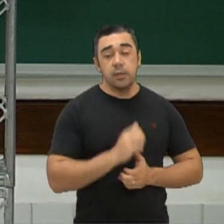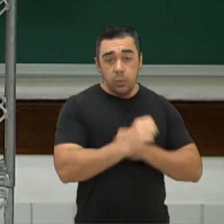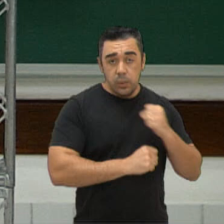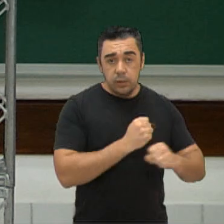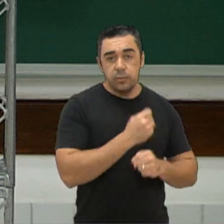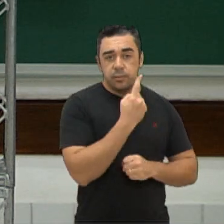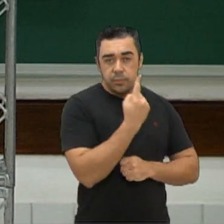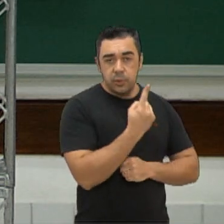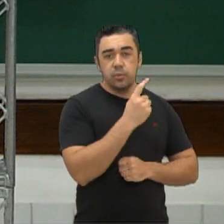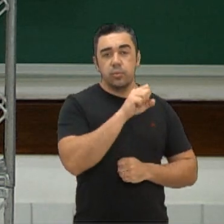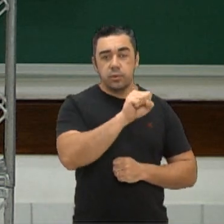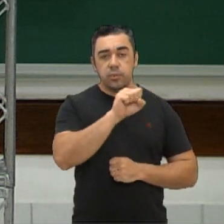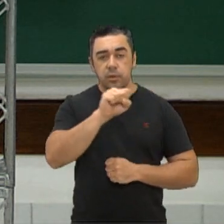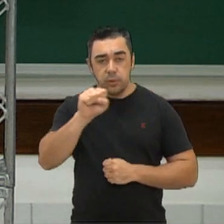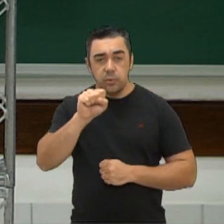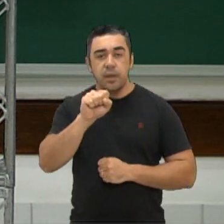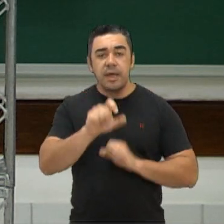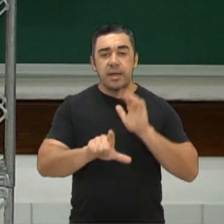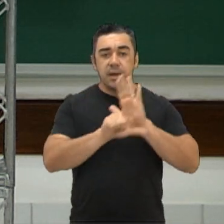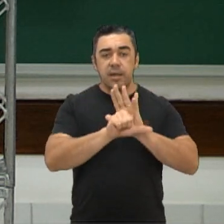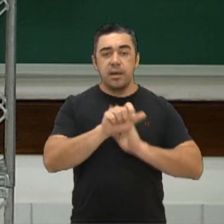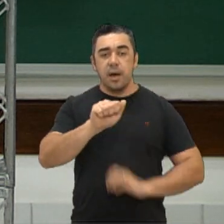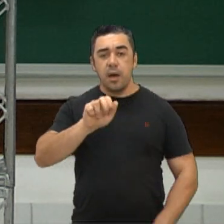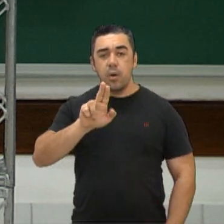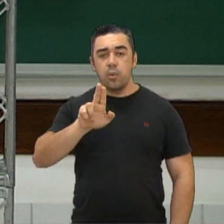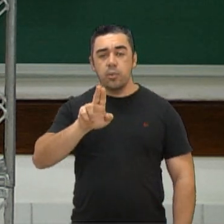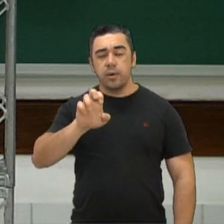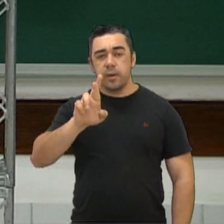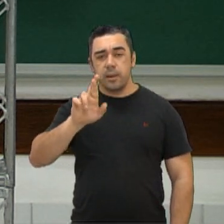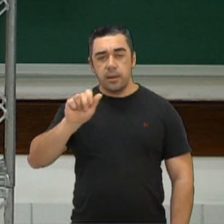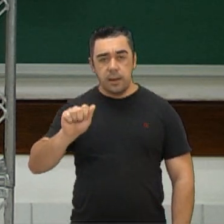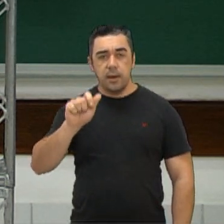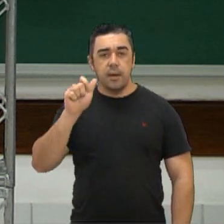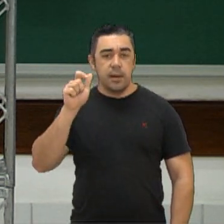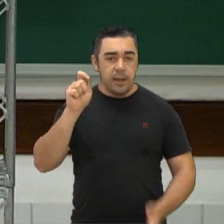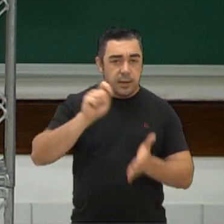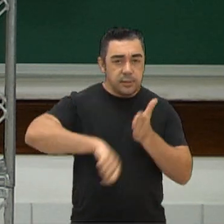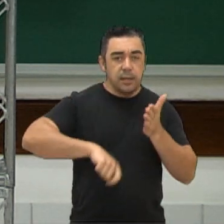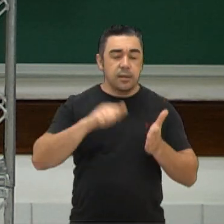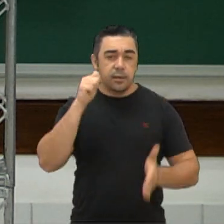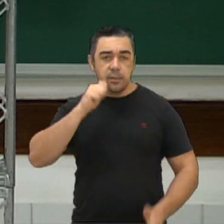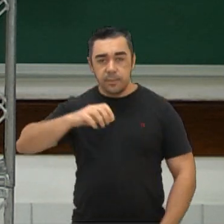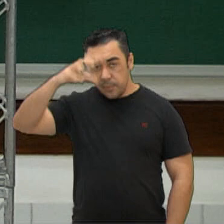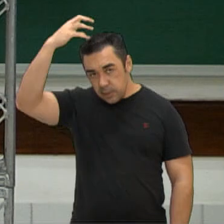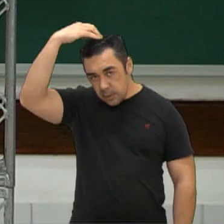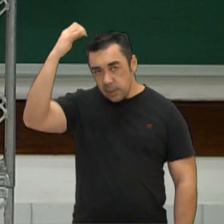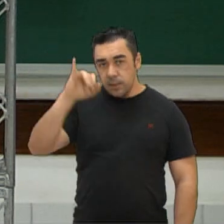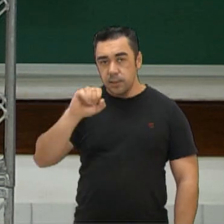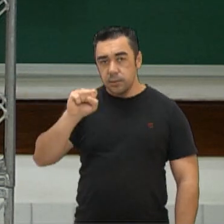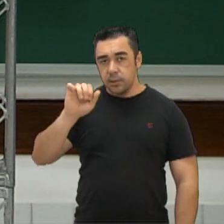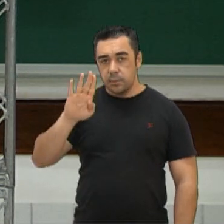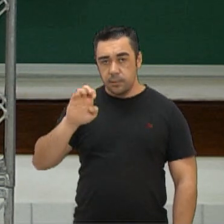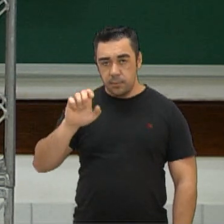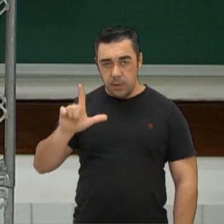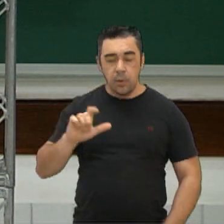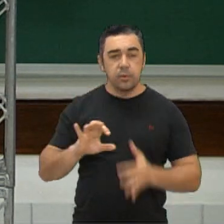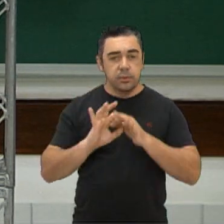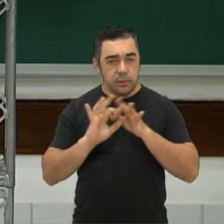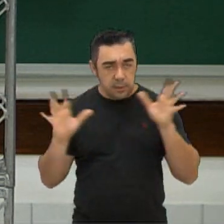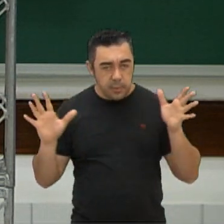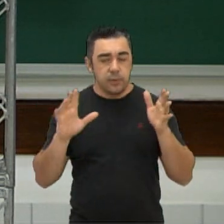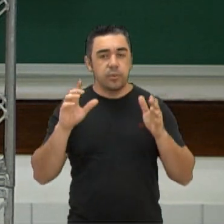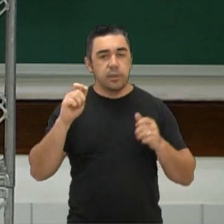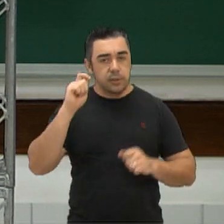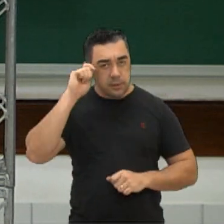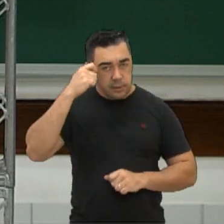1888, nós vamos ter a Lei Áurea, que é a lei assinada pela Princesa Isabel, que aboliu definitivamente a escravidão no Brasil a partir